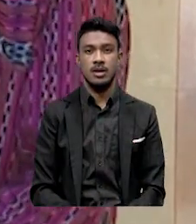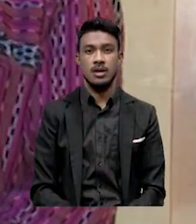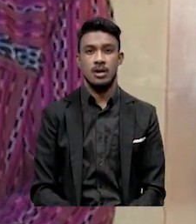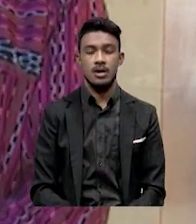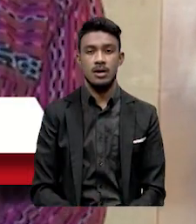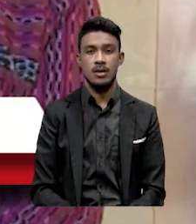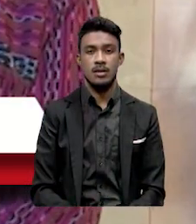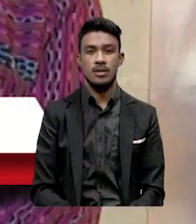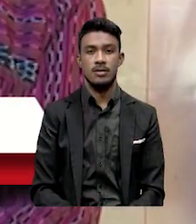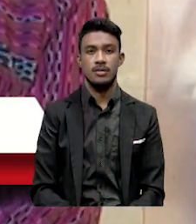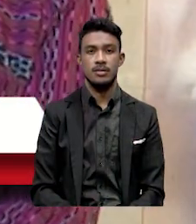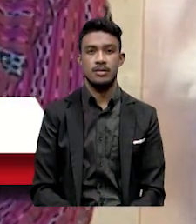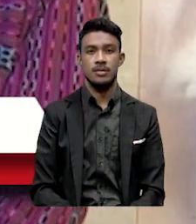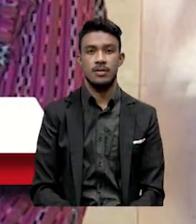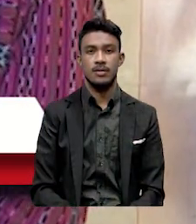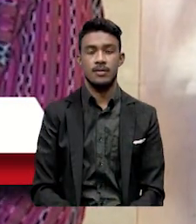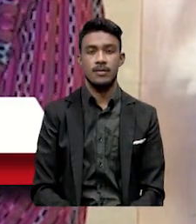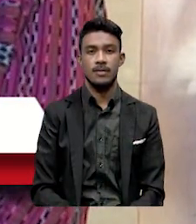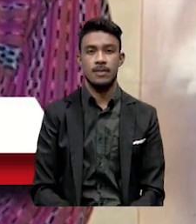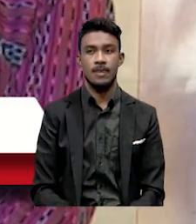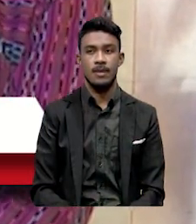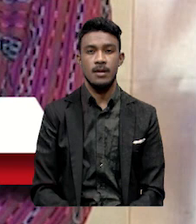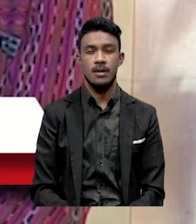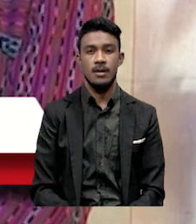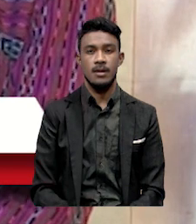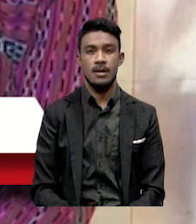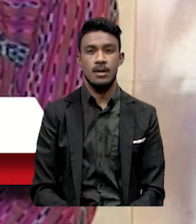em revista a situação, as relações bilaterais,